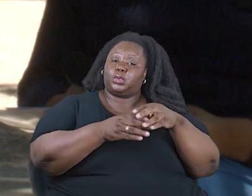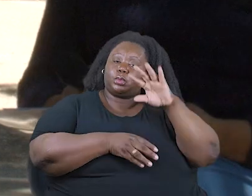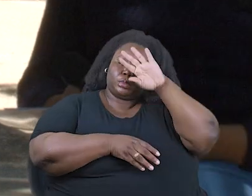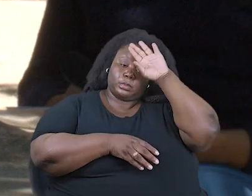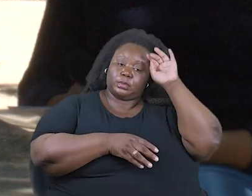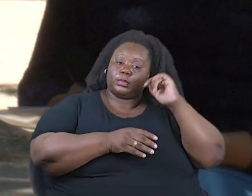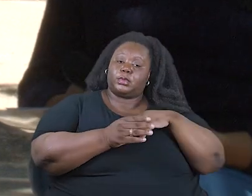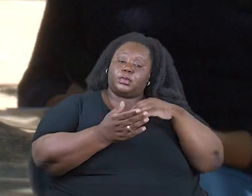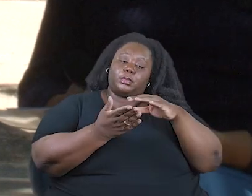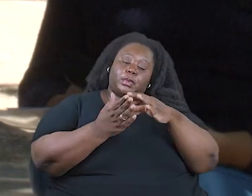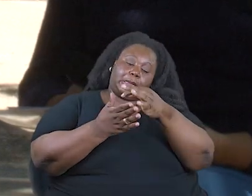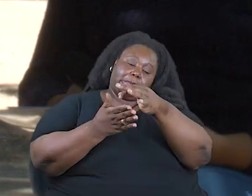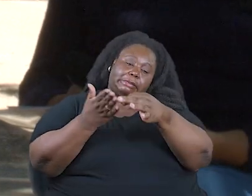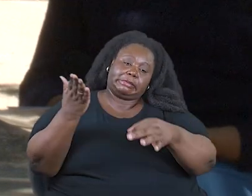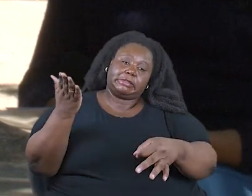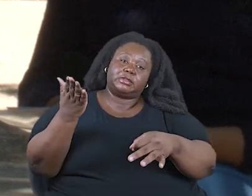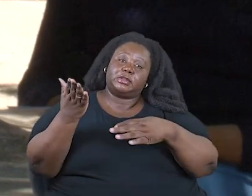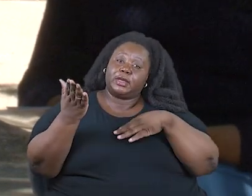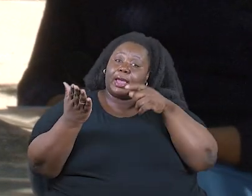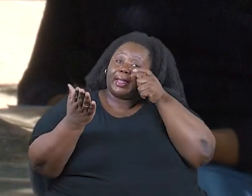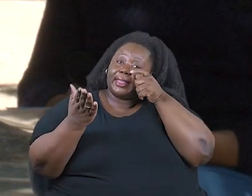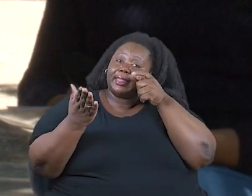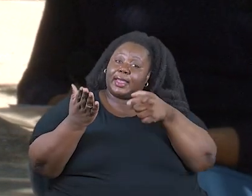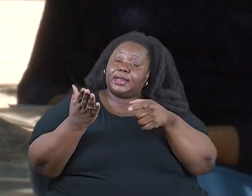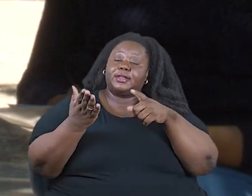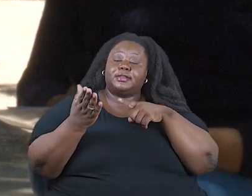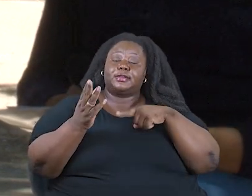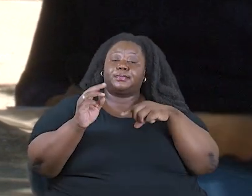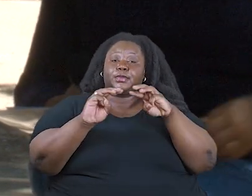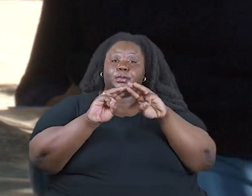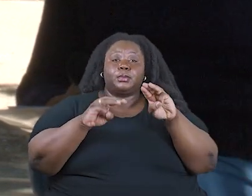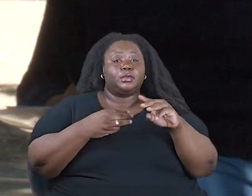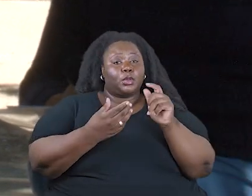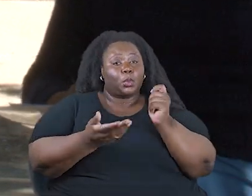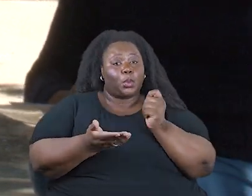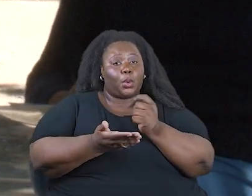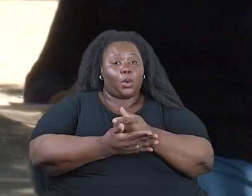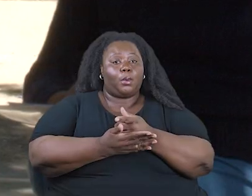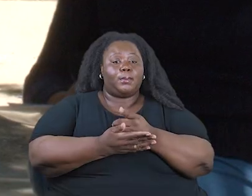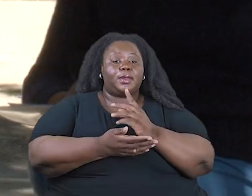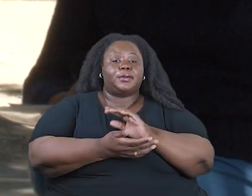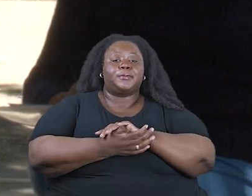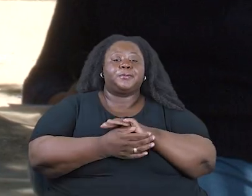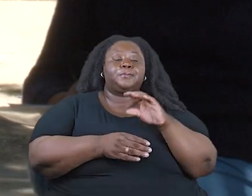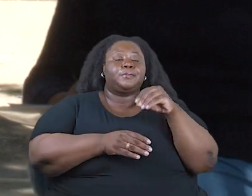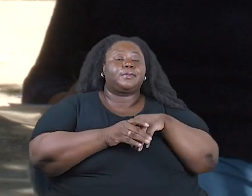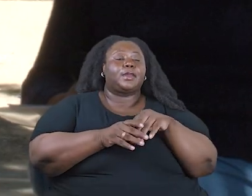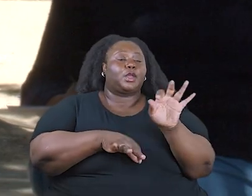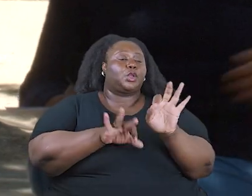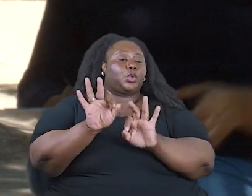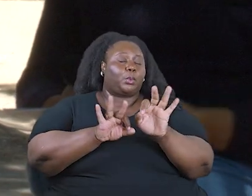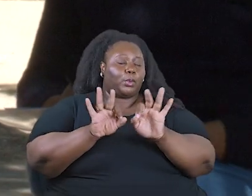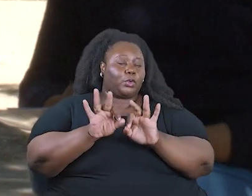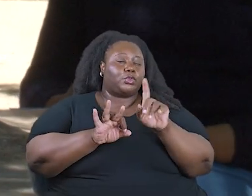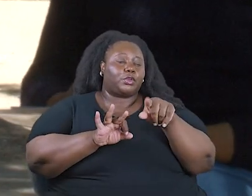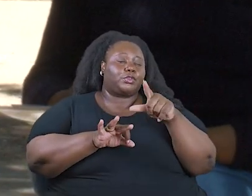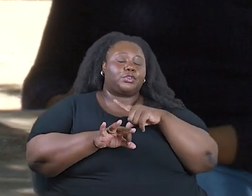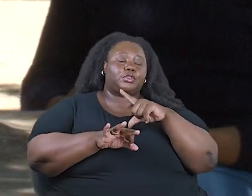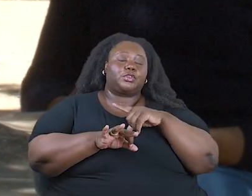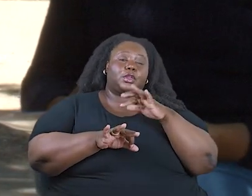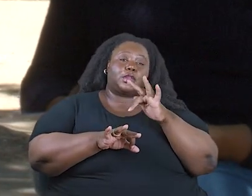de obras que eu achava que seria interessante para o museu adquirir dentro de um projeto que tinha da Funarte